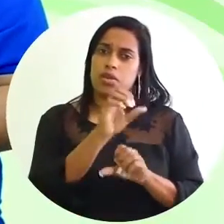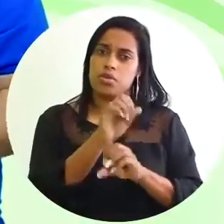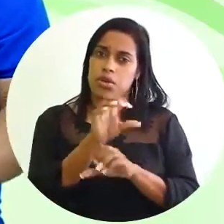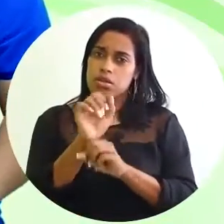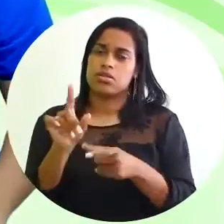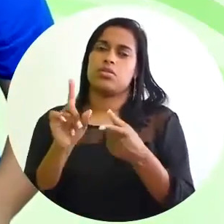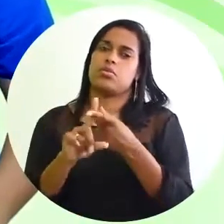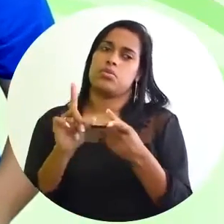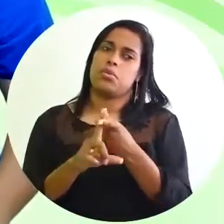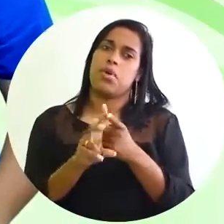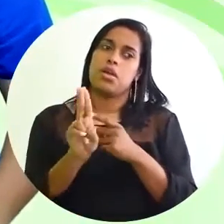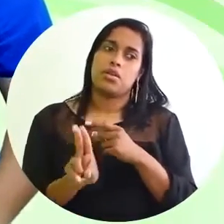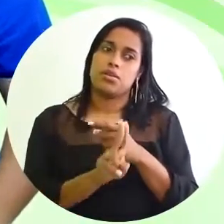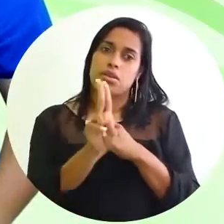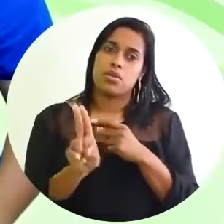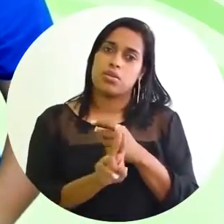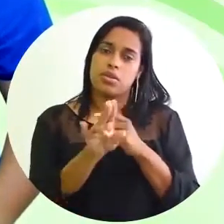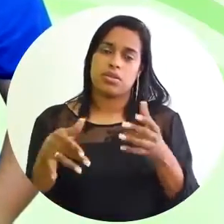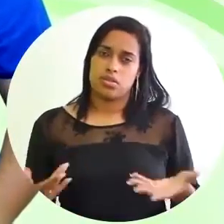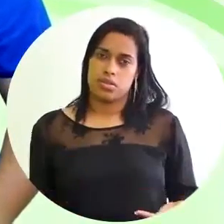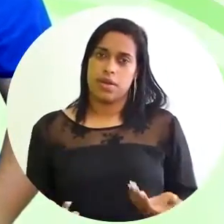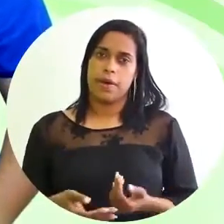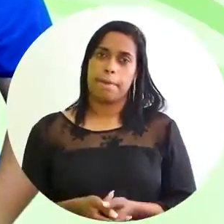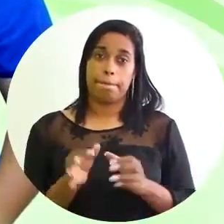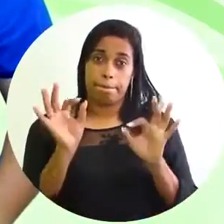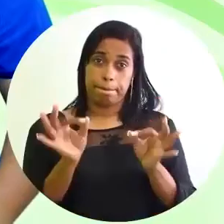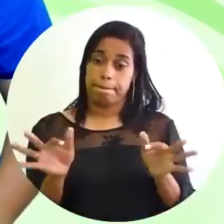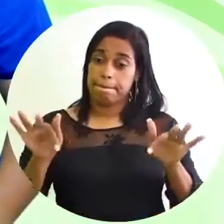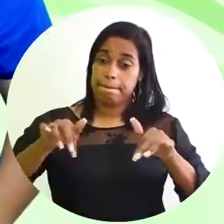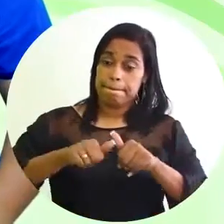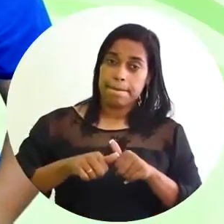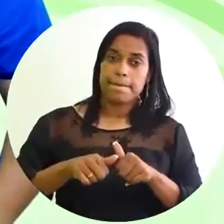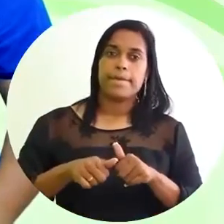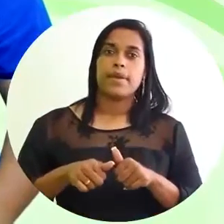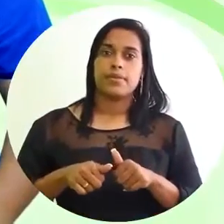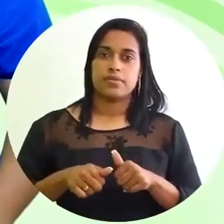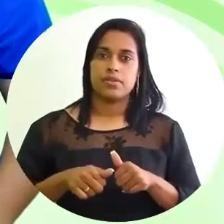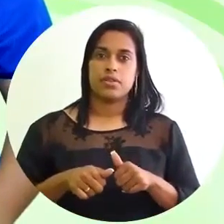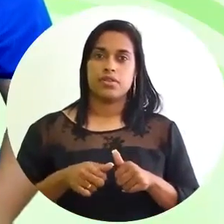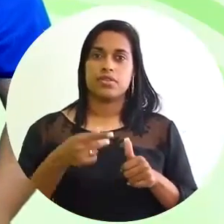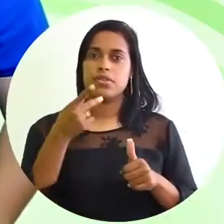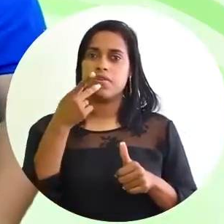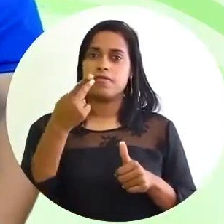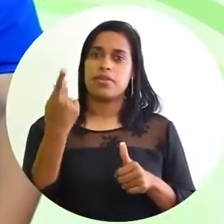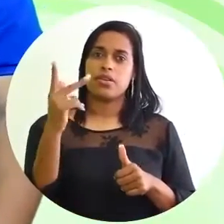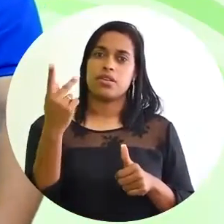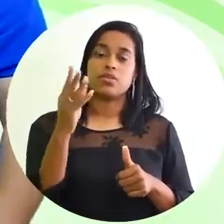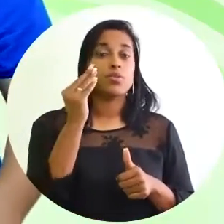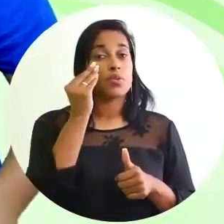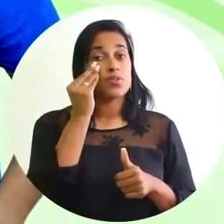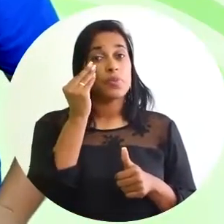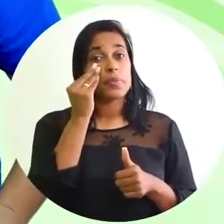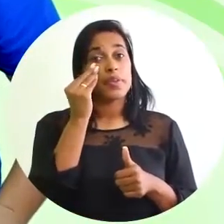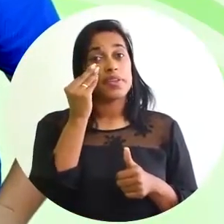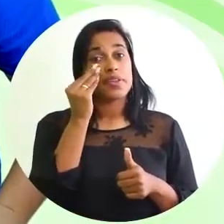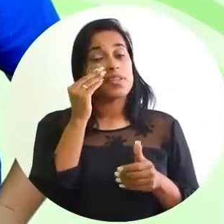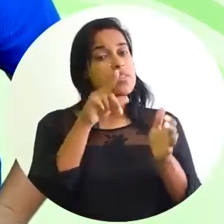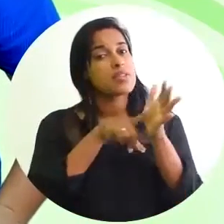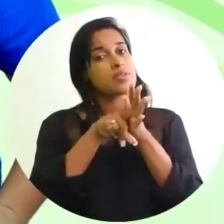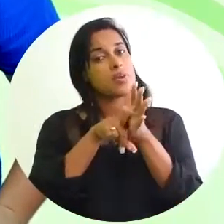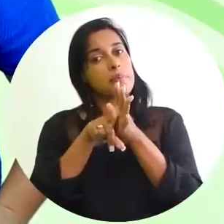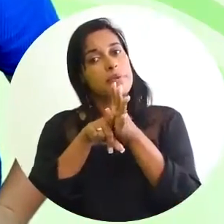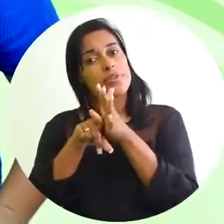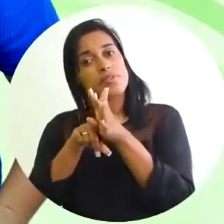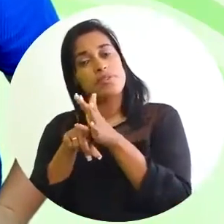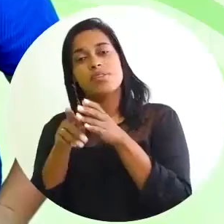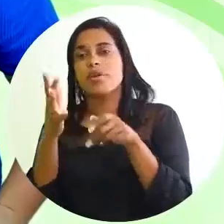educação também, e se utilizar disso. Certo, então para finalizar, Fale um pouco a sua experiência na sua pesquisa